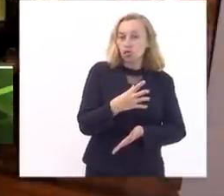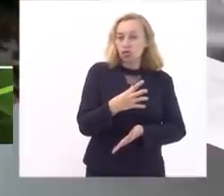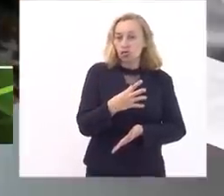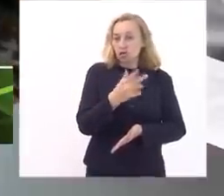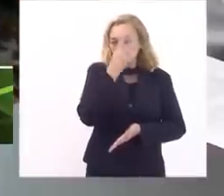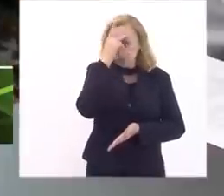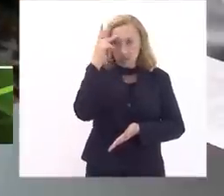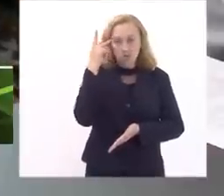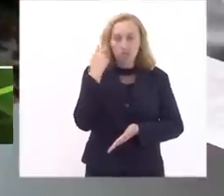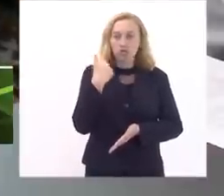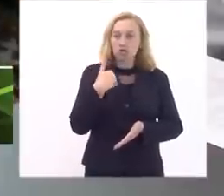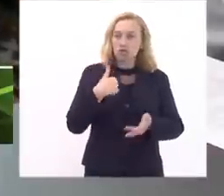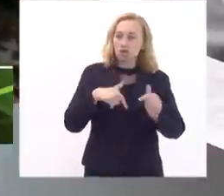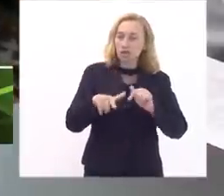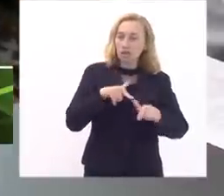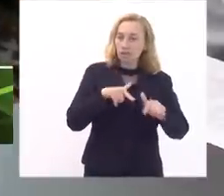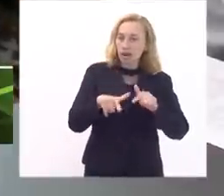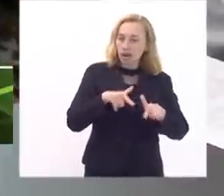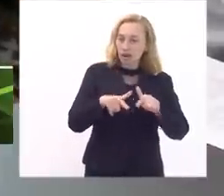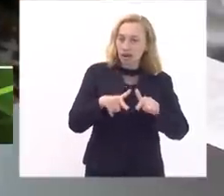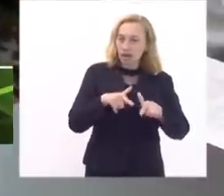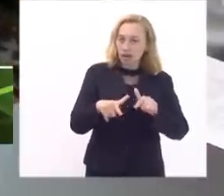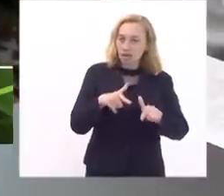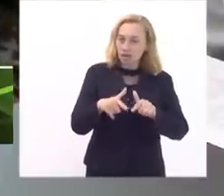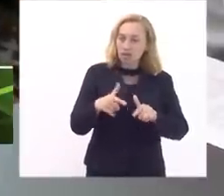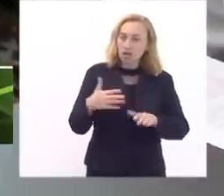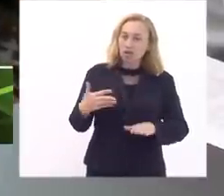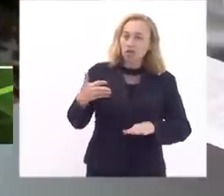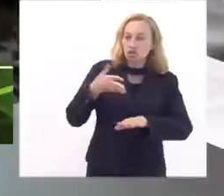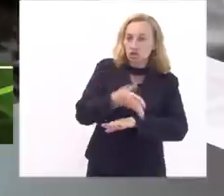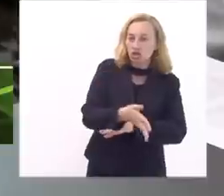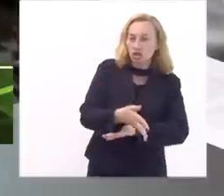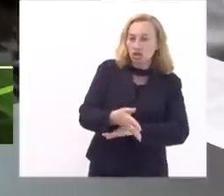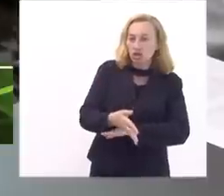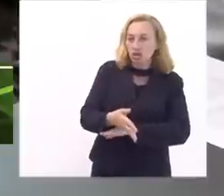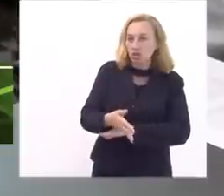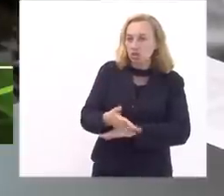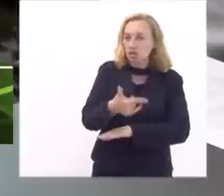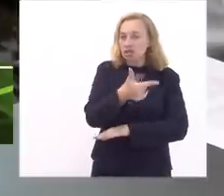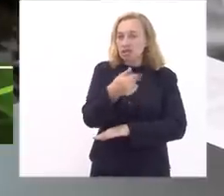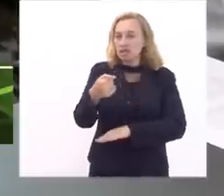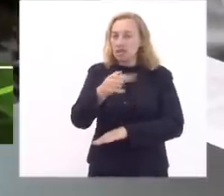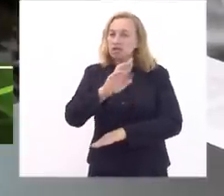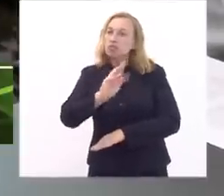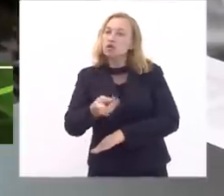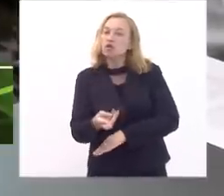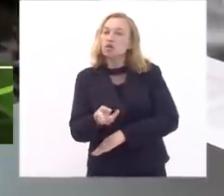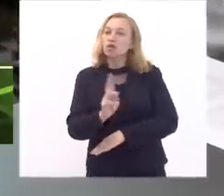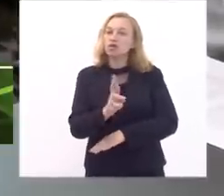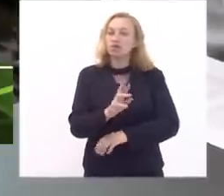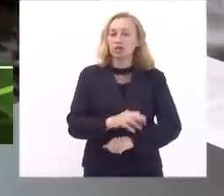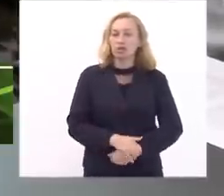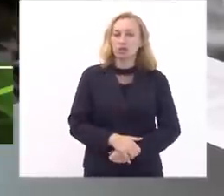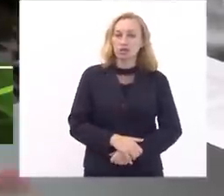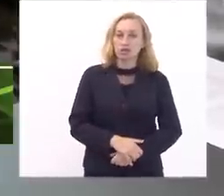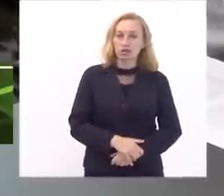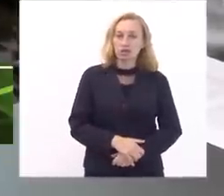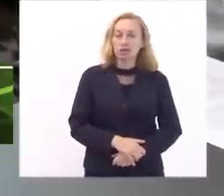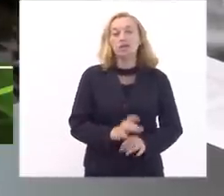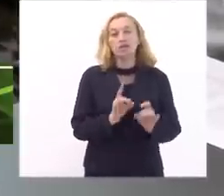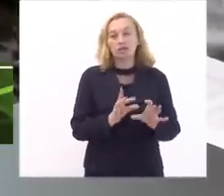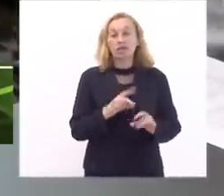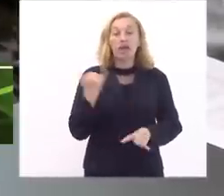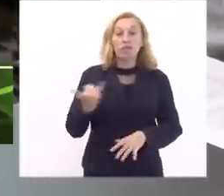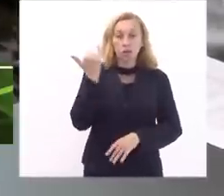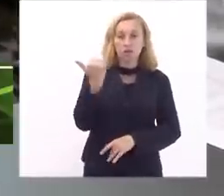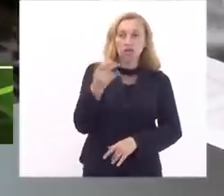a empresa e chega no estado do Rio de Janeiro 17 bilhões da venda dessa empresa. É